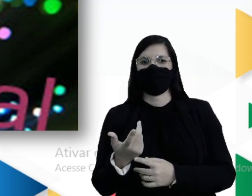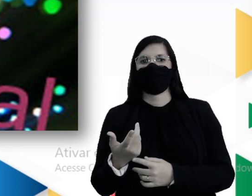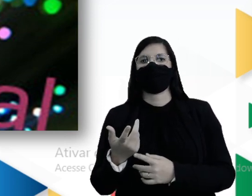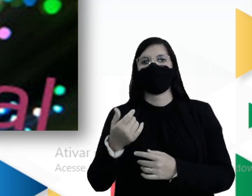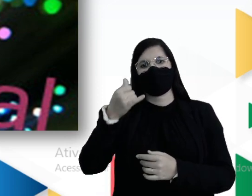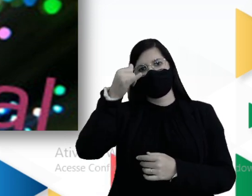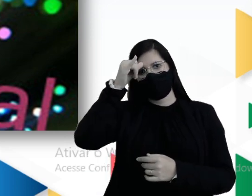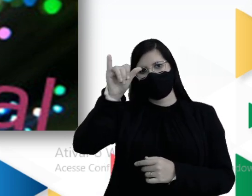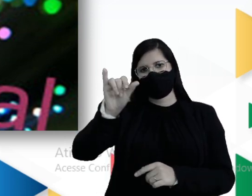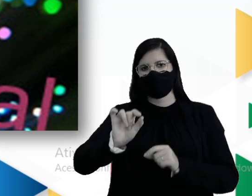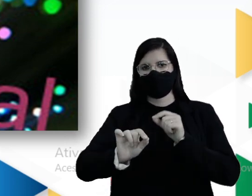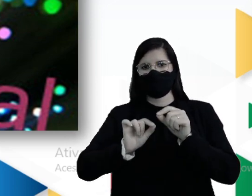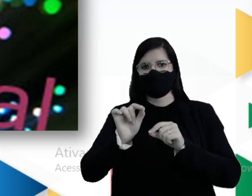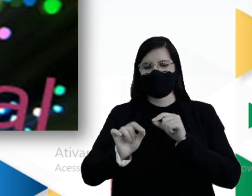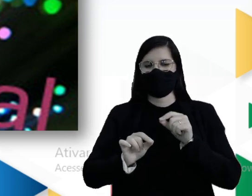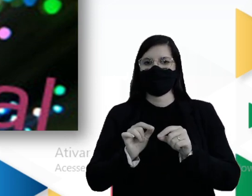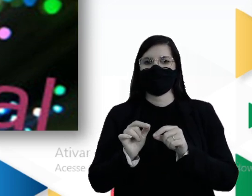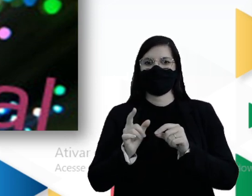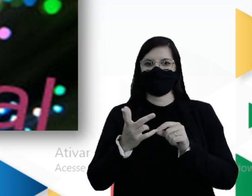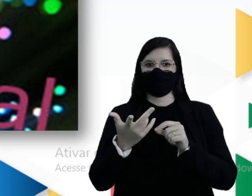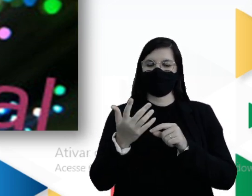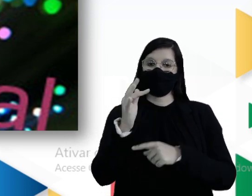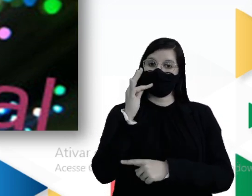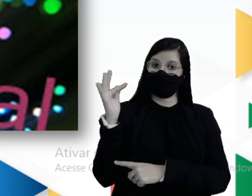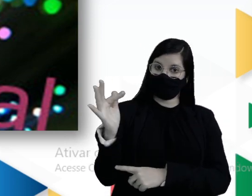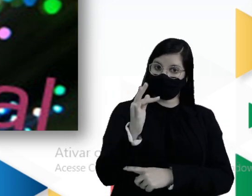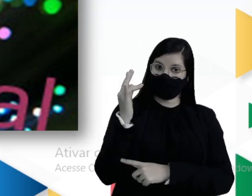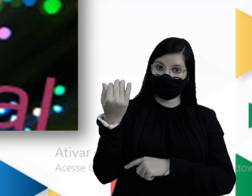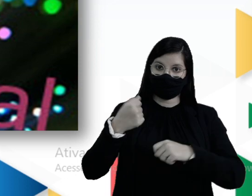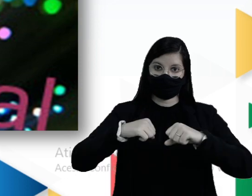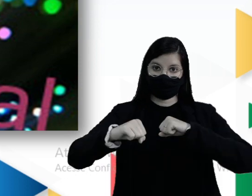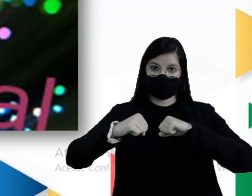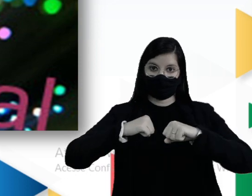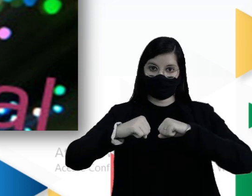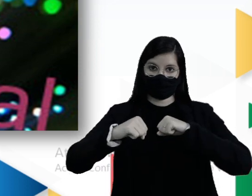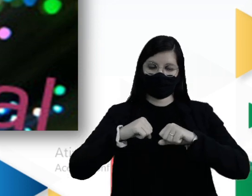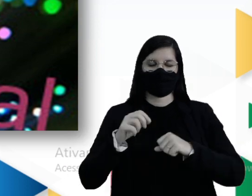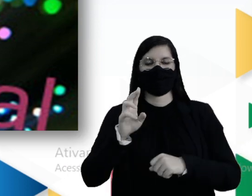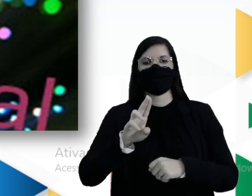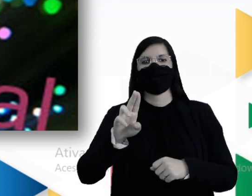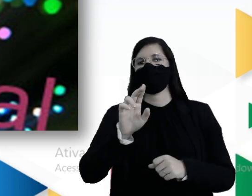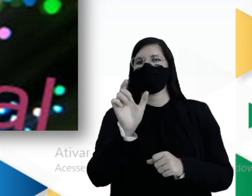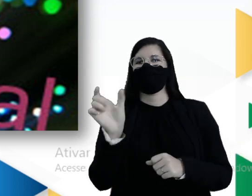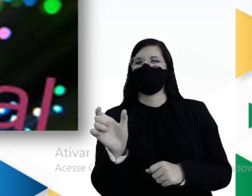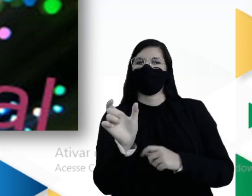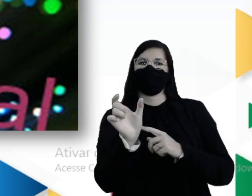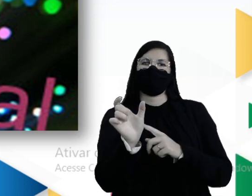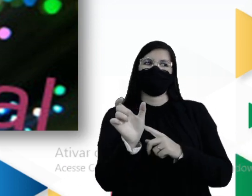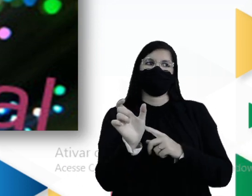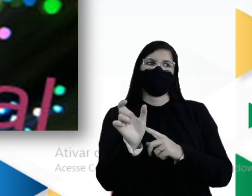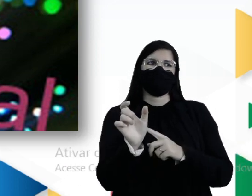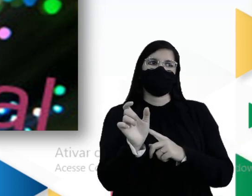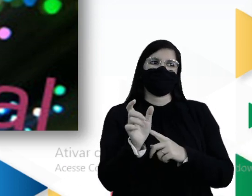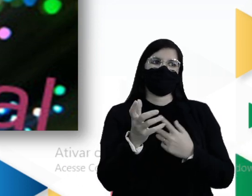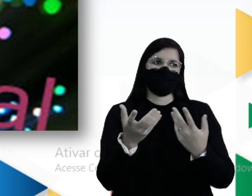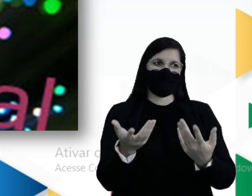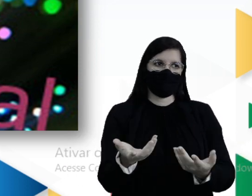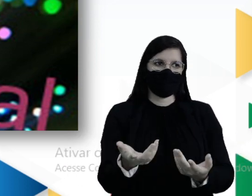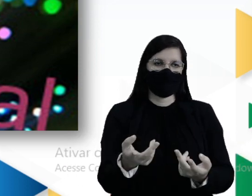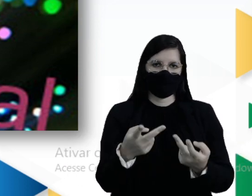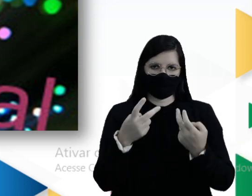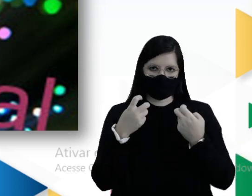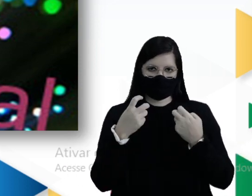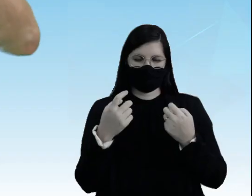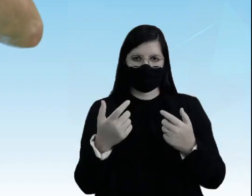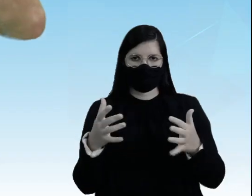se evitar é, numa situação formal, em um debate, você utilizar essas palavras. Olhando bem firme